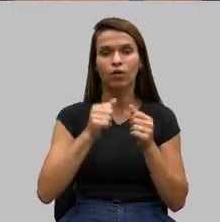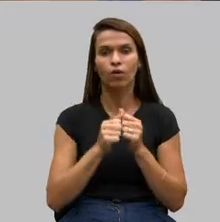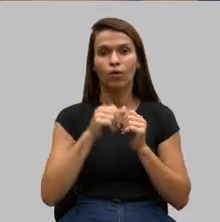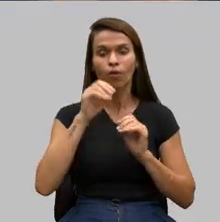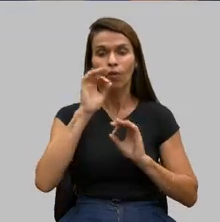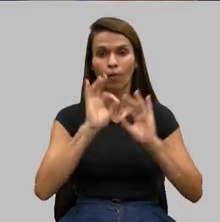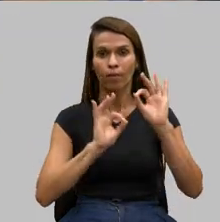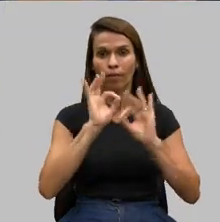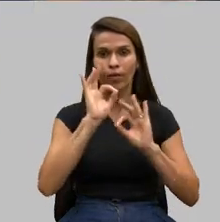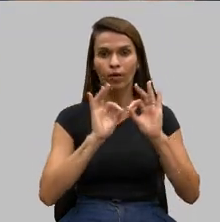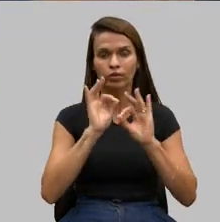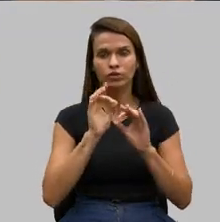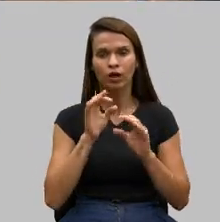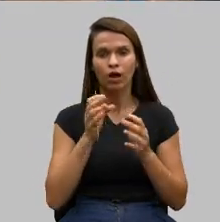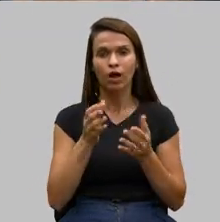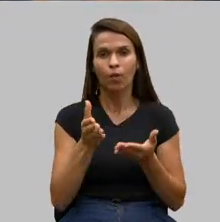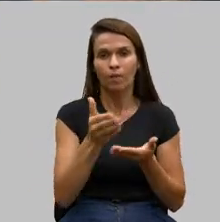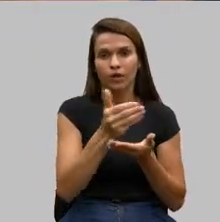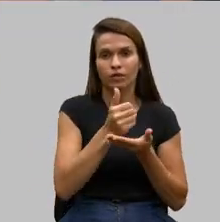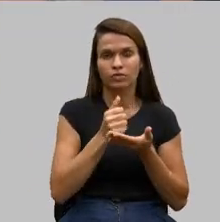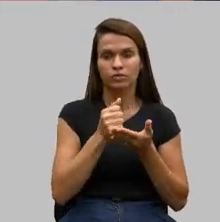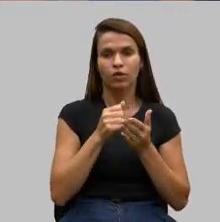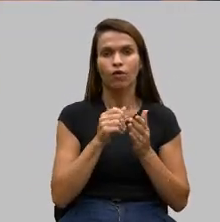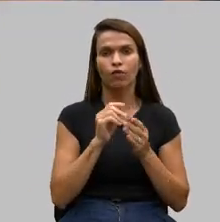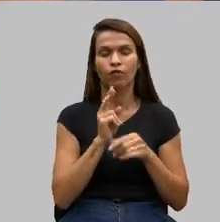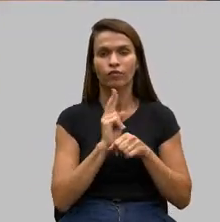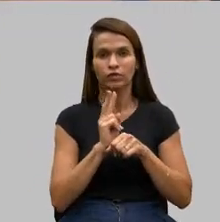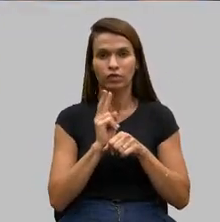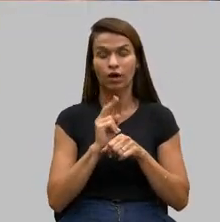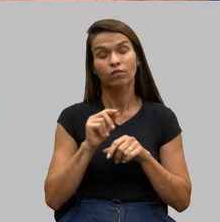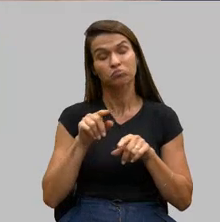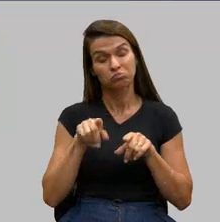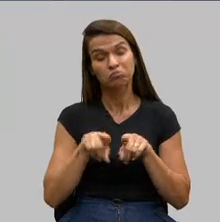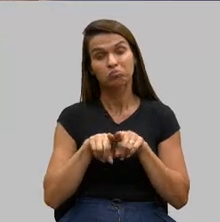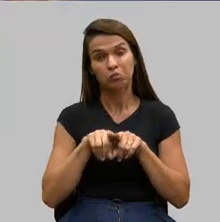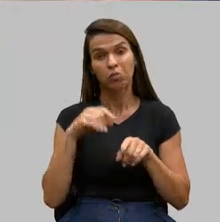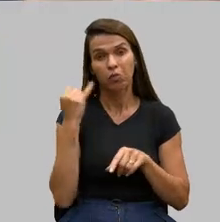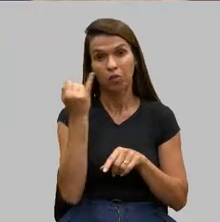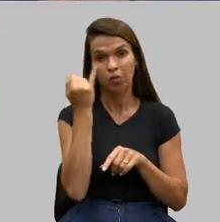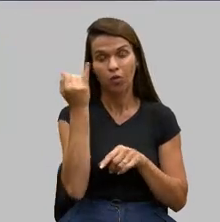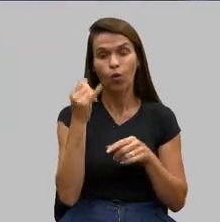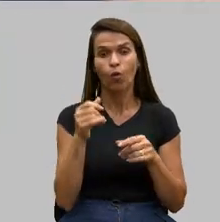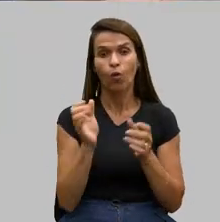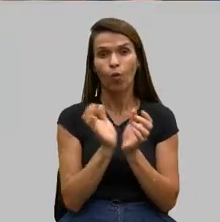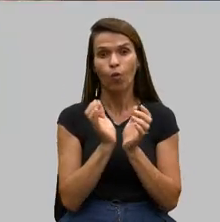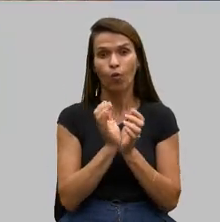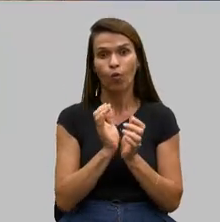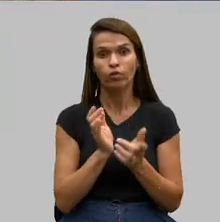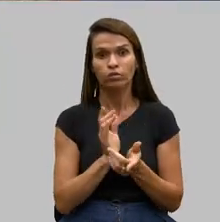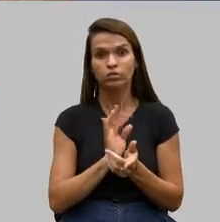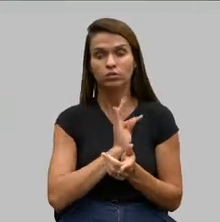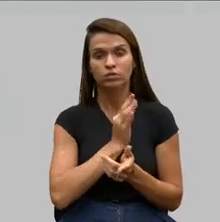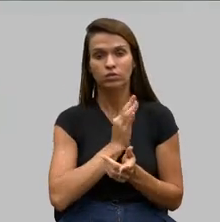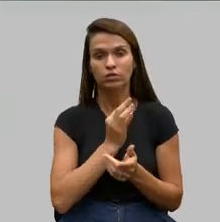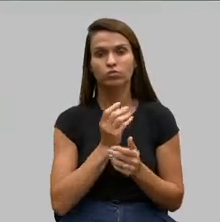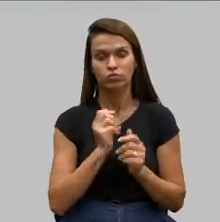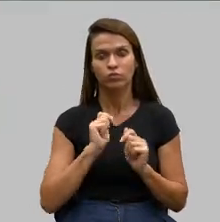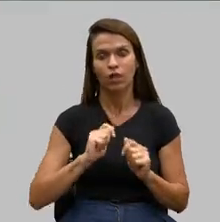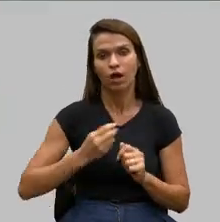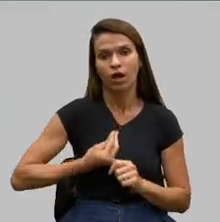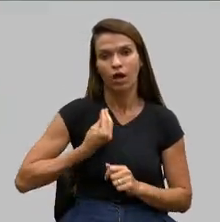fiscal agora seria talvez importante que esse Tec pudesse comparecer nessa comissão